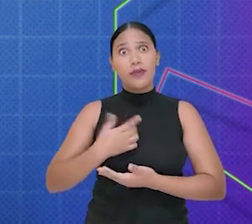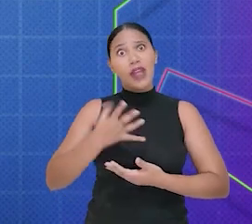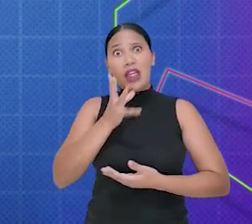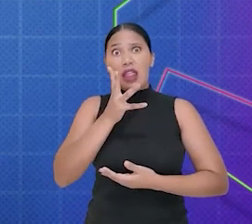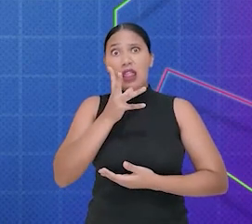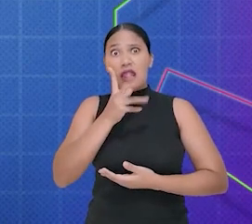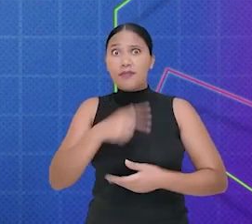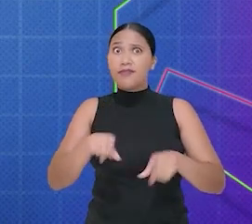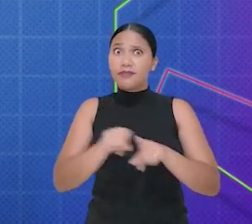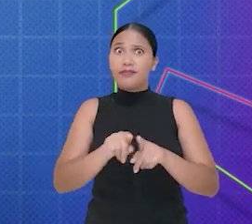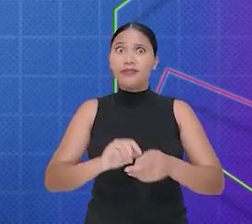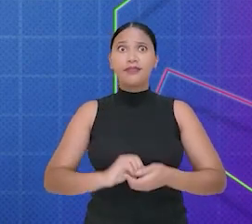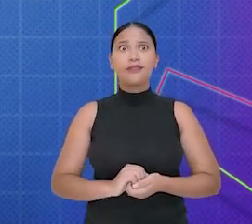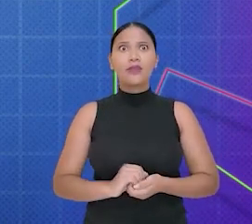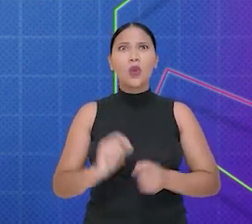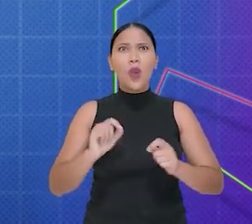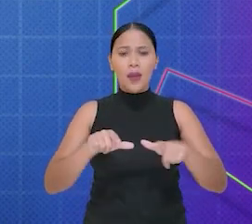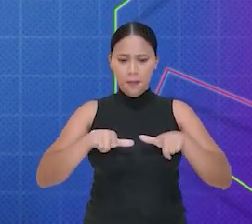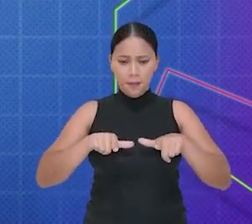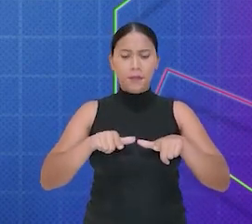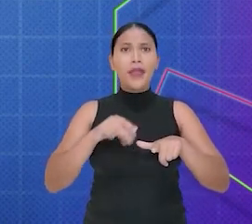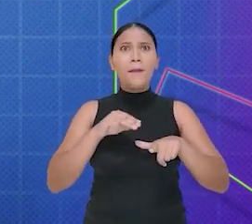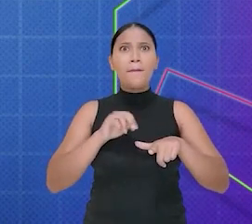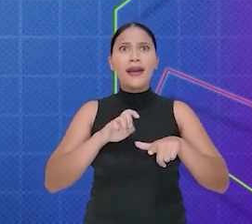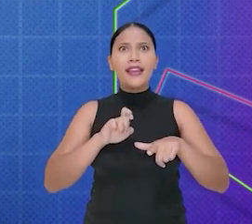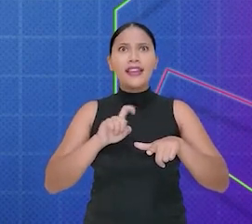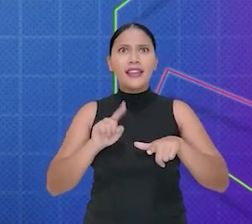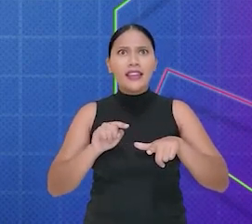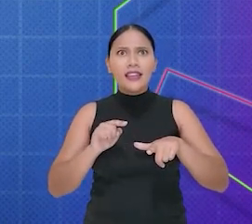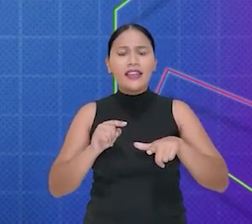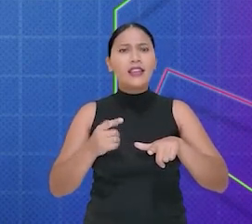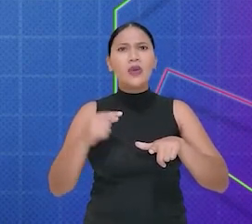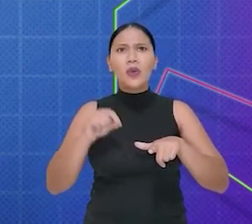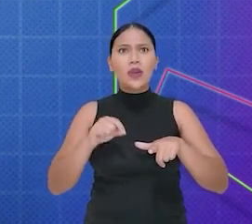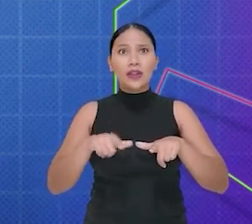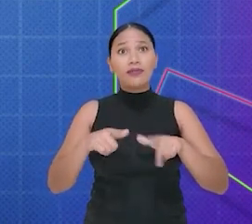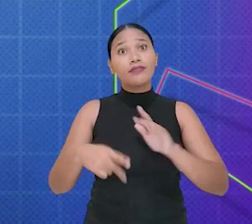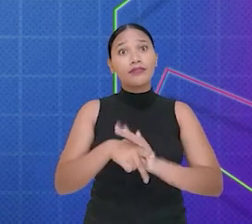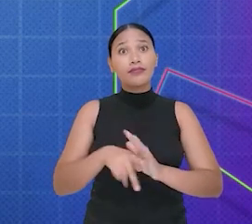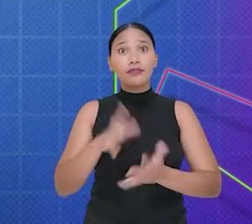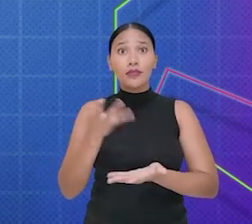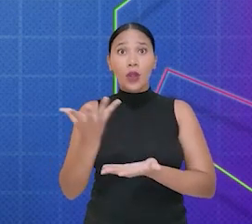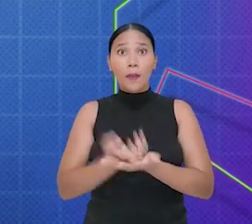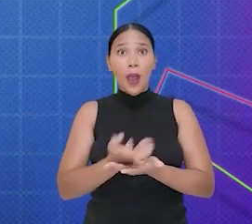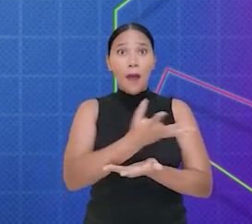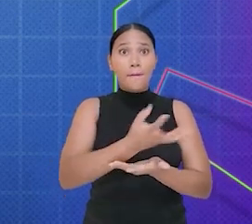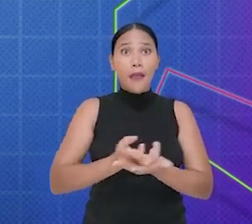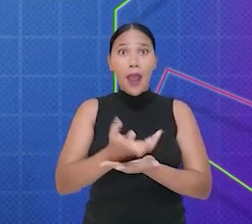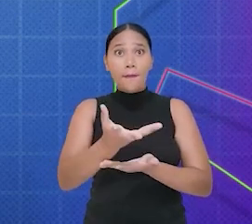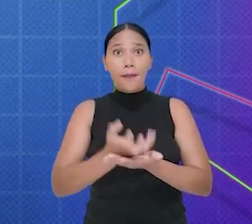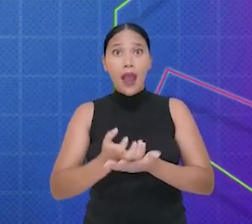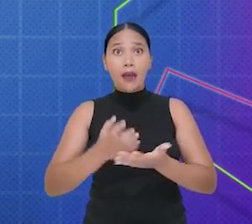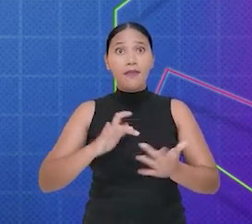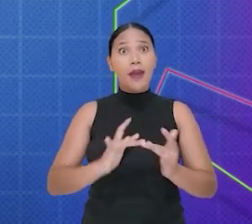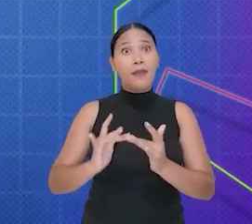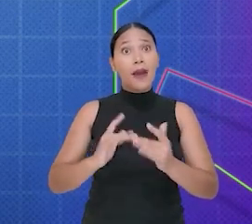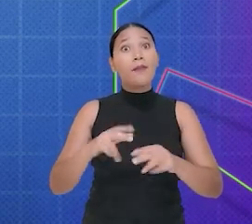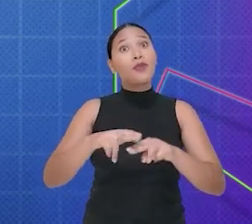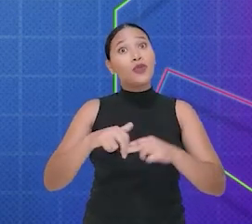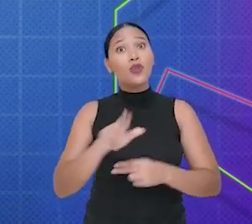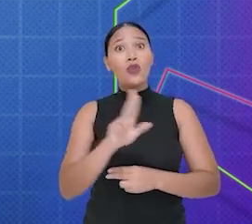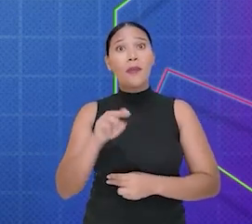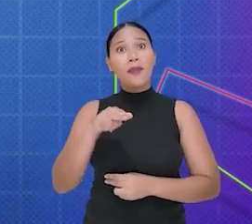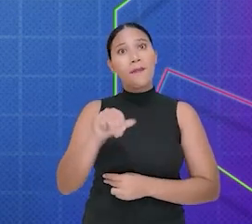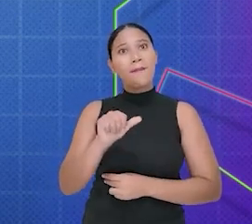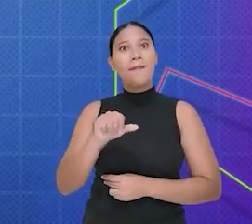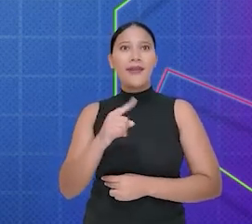fazer com que ele fique mais lento. O que é placa-mãe? A placa-mãe é o componente que conecta todos os outros. Daí vem o